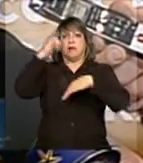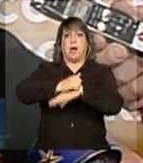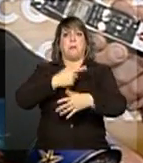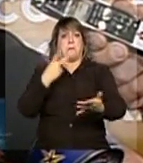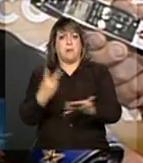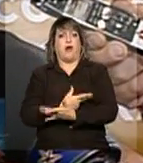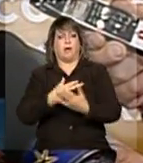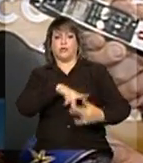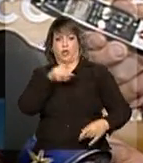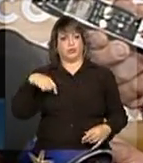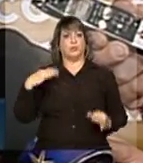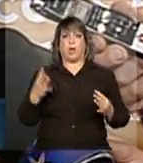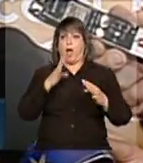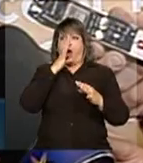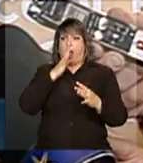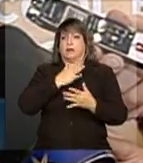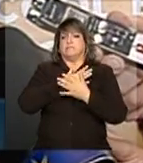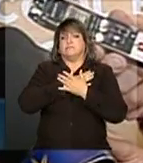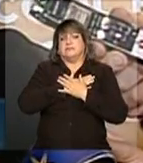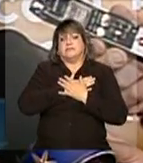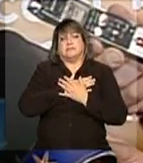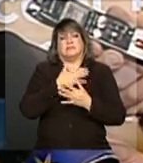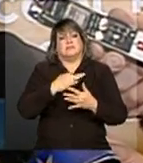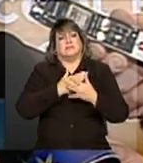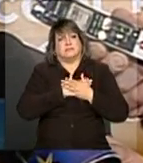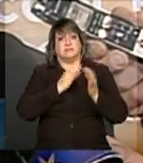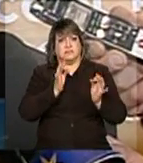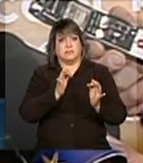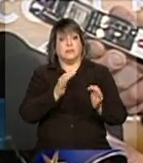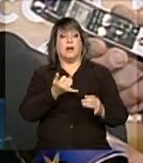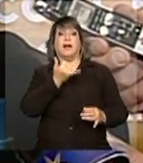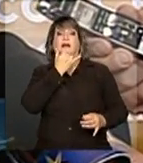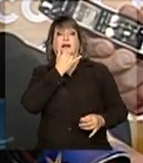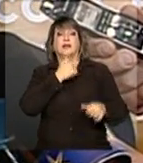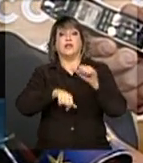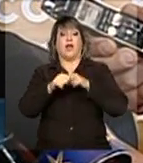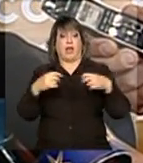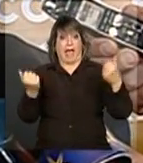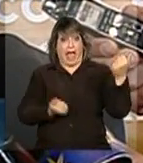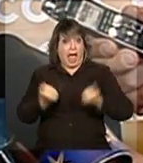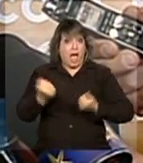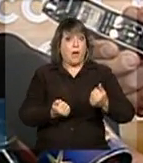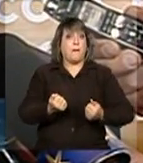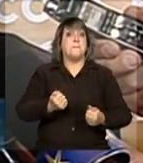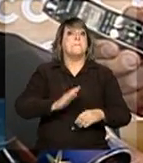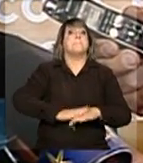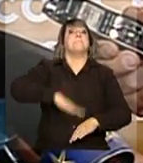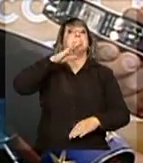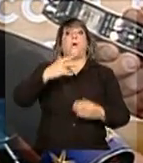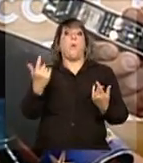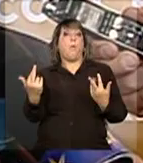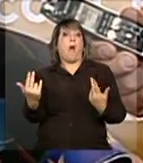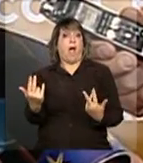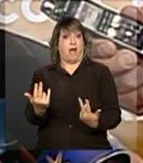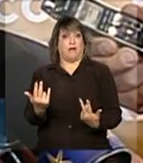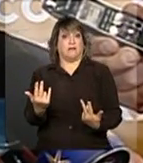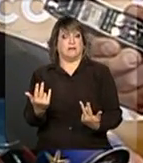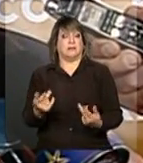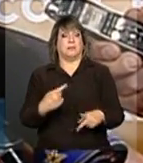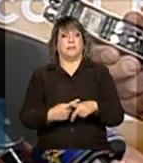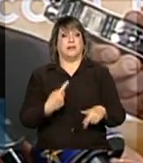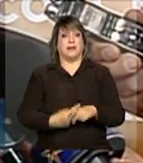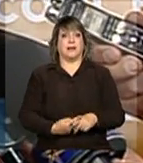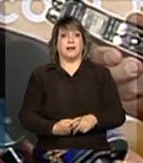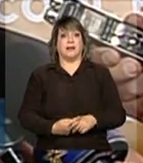muito grande, e todo o Brasil se consterna com um momento como aquele, e é realmente se consternar. Mas que hoje nós